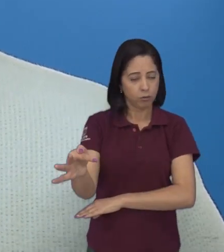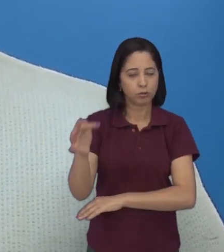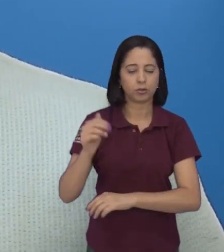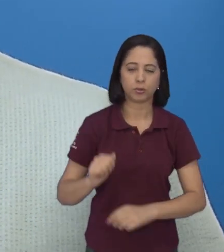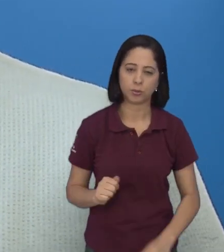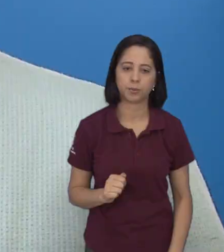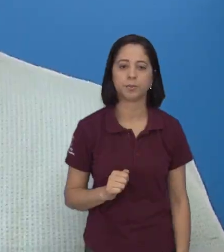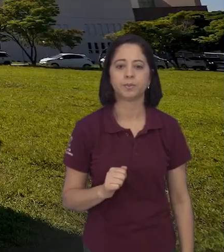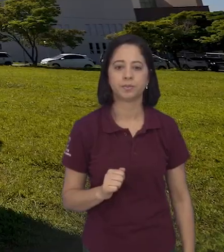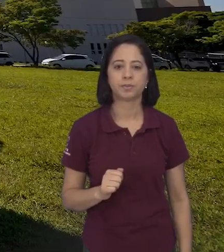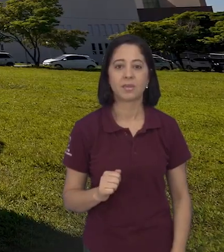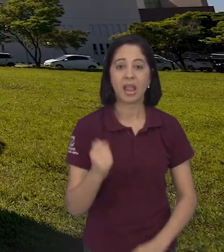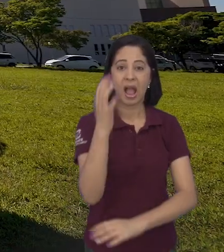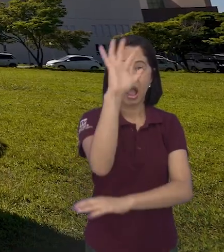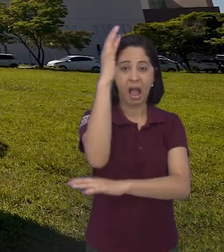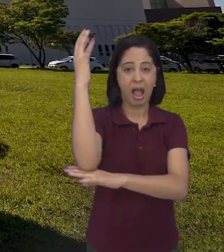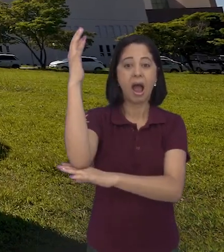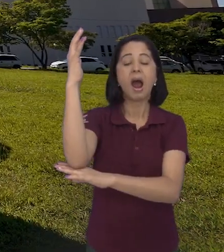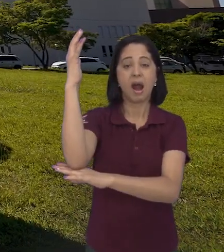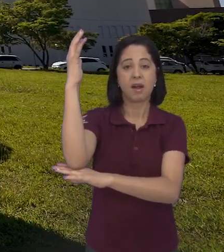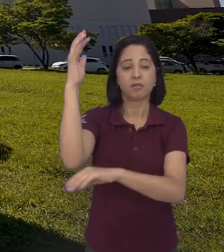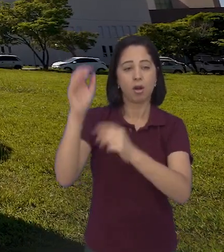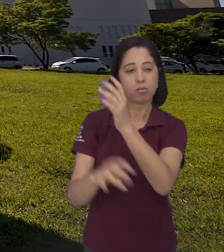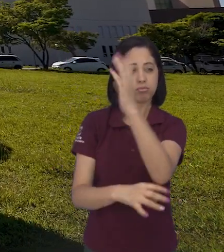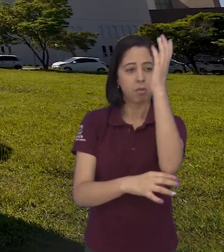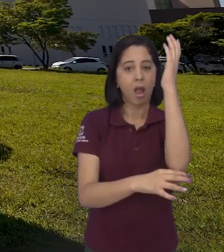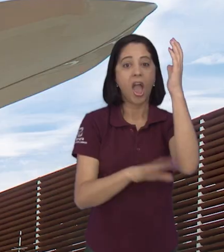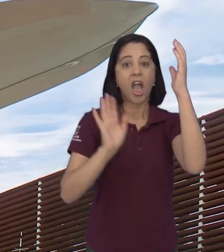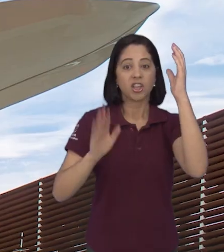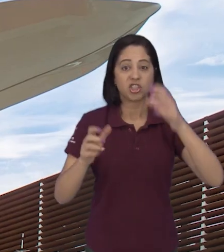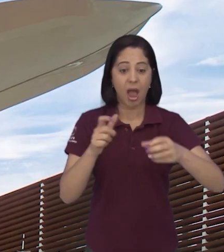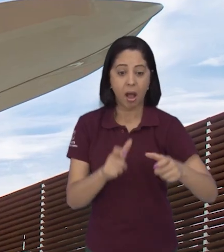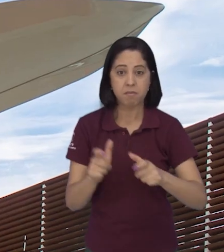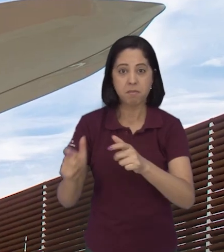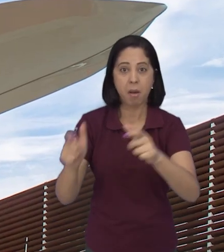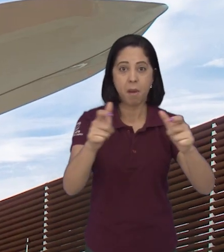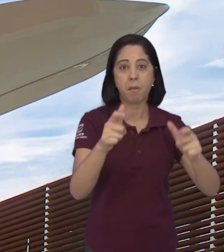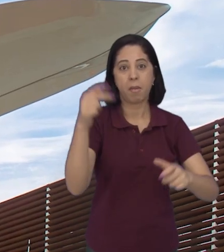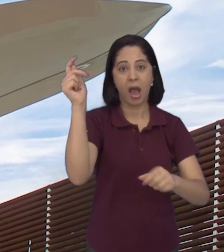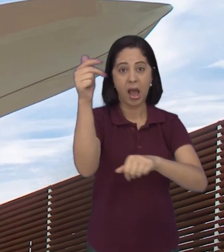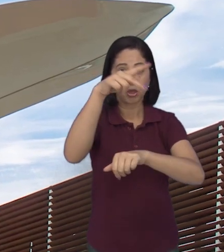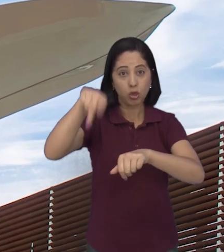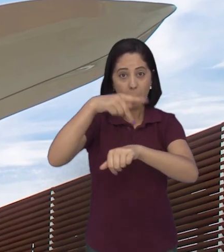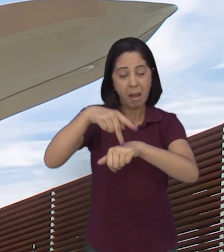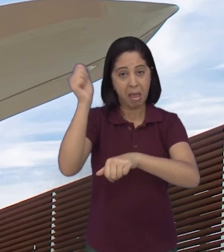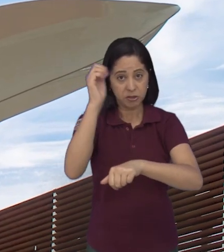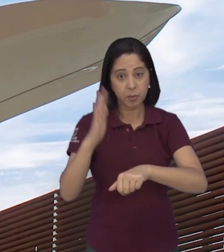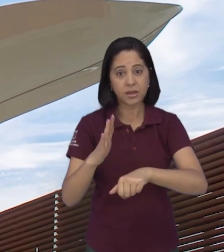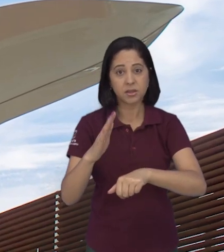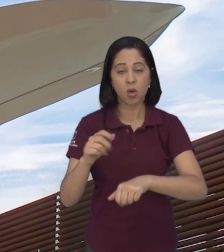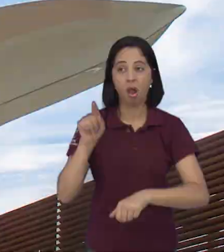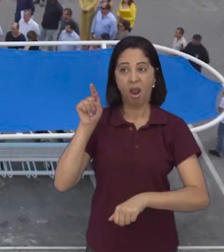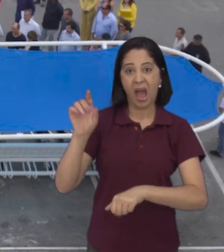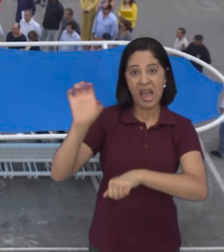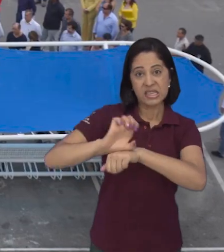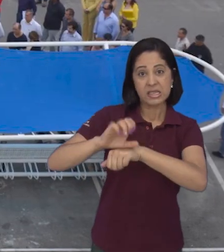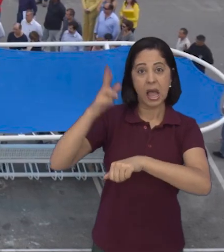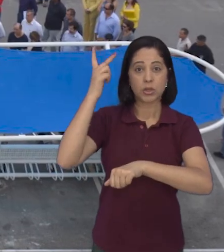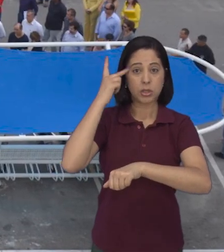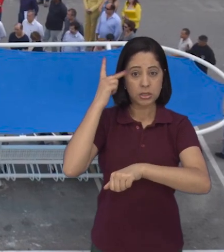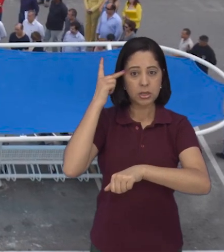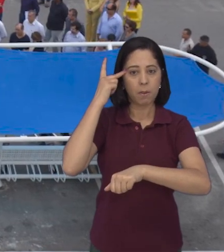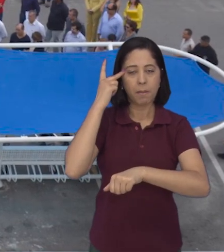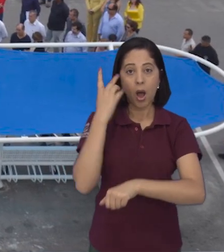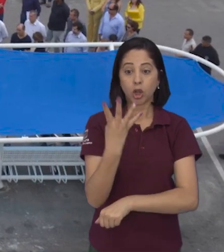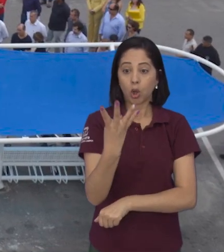futuras gerações. Atualmente as árvores solares estão espalhadas por todo o país. Somente na capital do estado, em